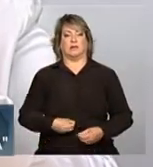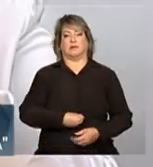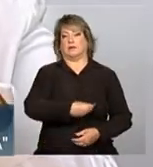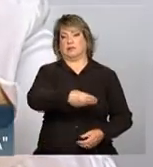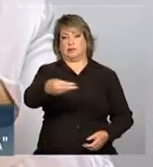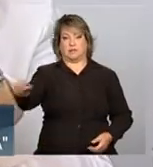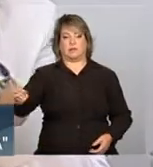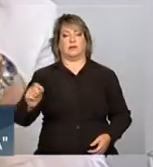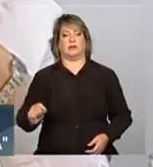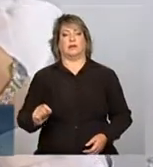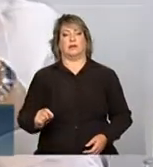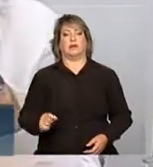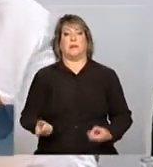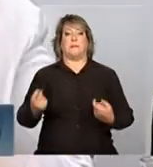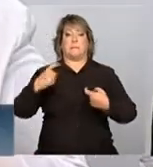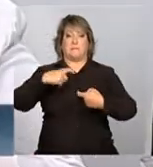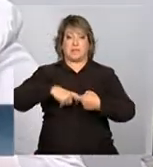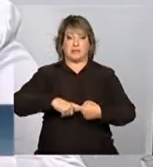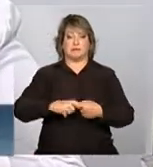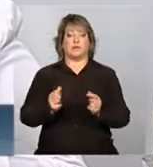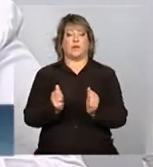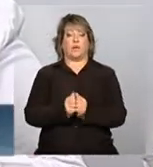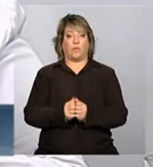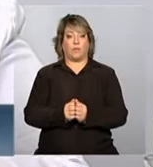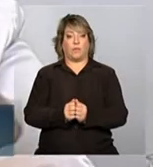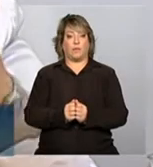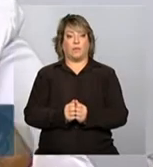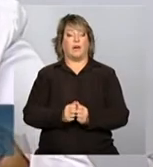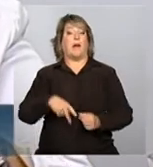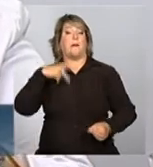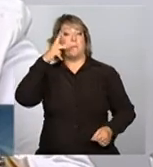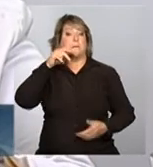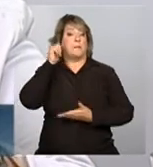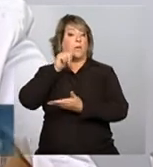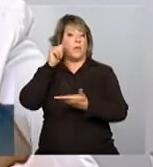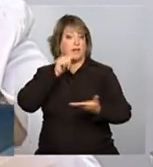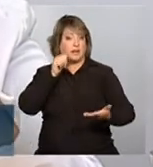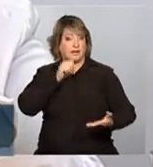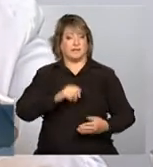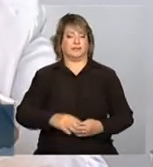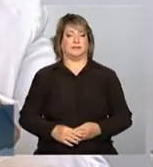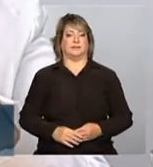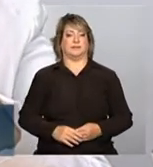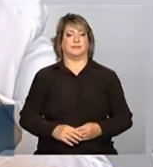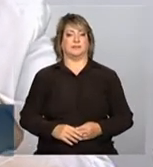distribuída em parceria com as parlamentares. Né?